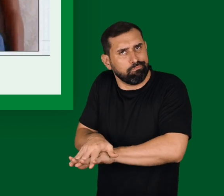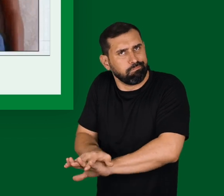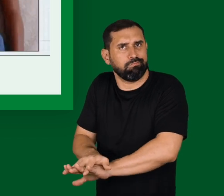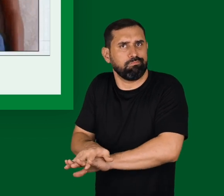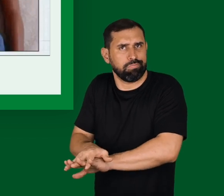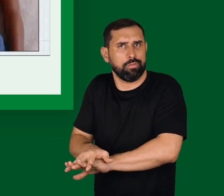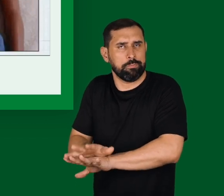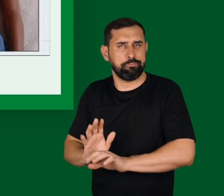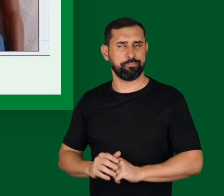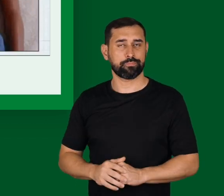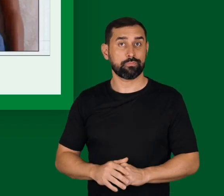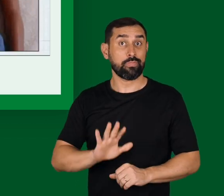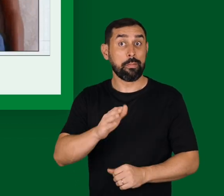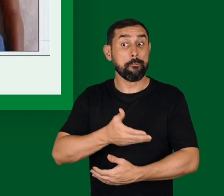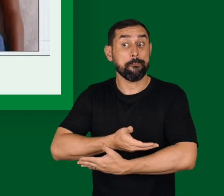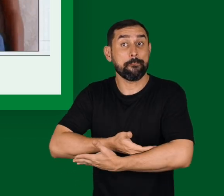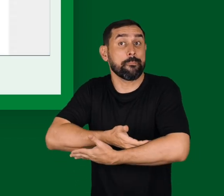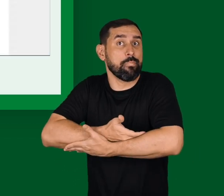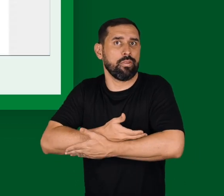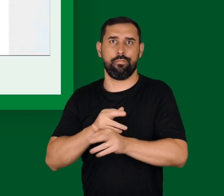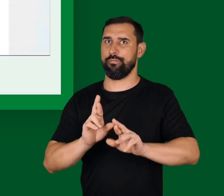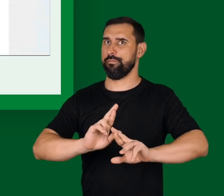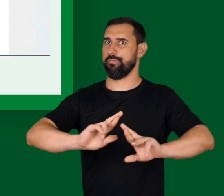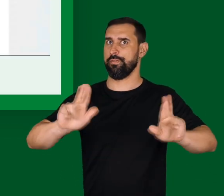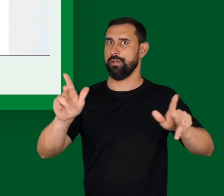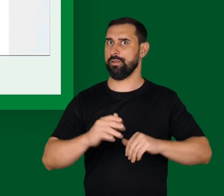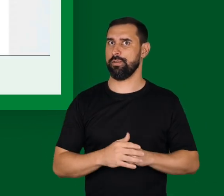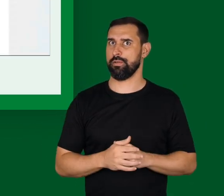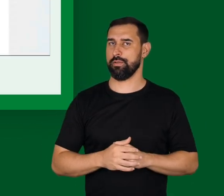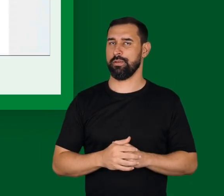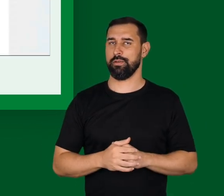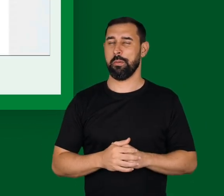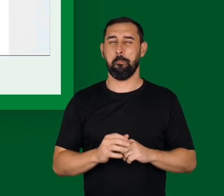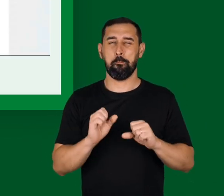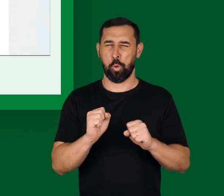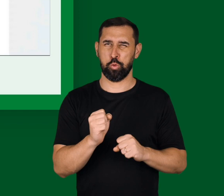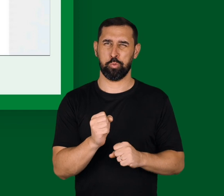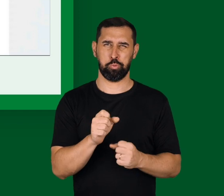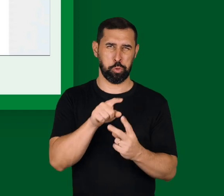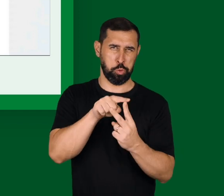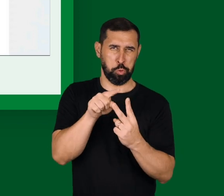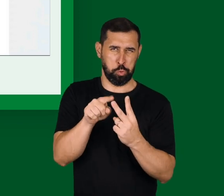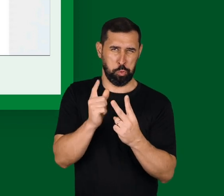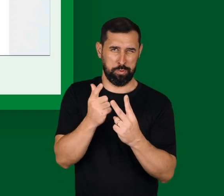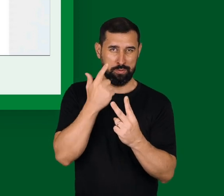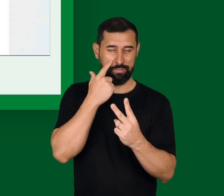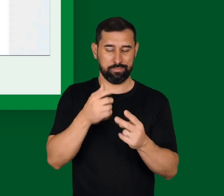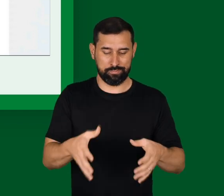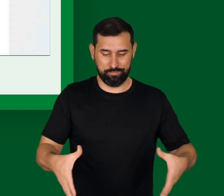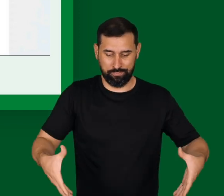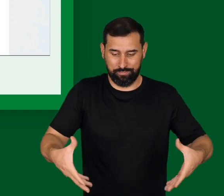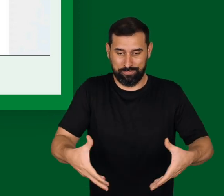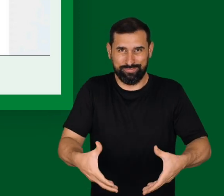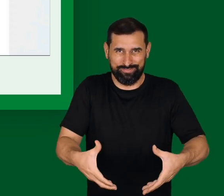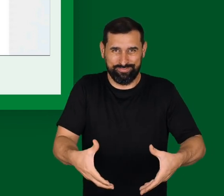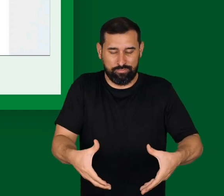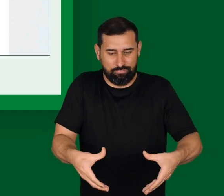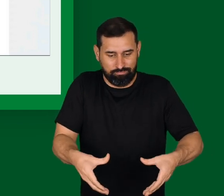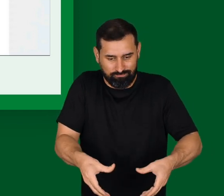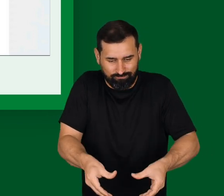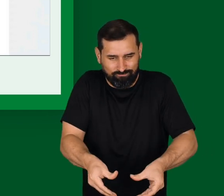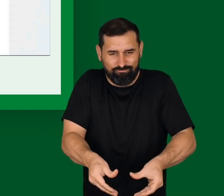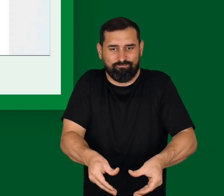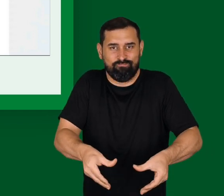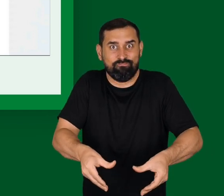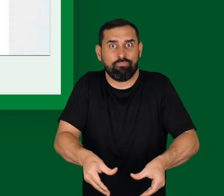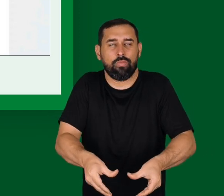reanimador faz a compressão com uma mão sobre a outra. Os bebês não, a gente vai reanimar ou abraçando